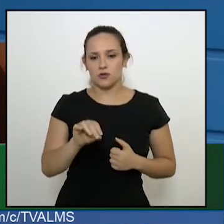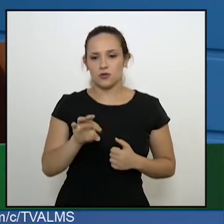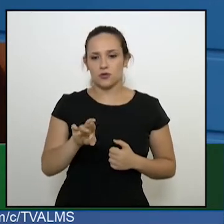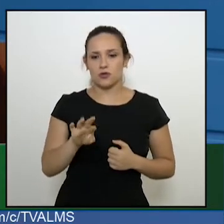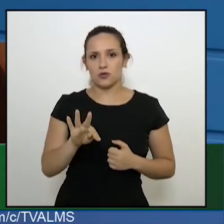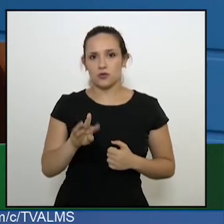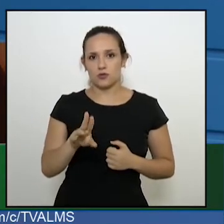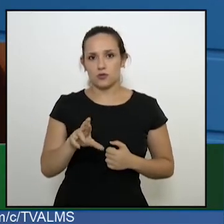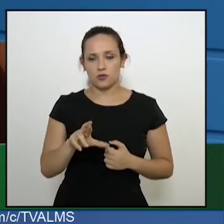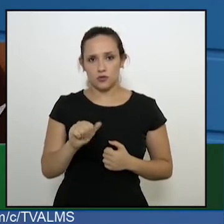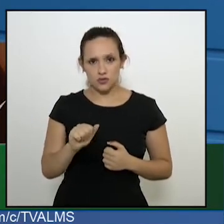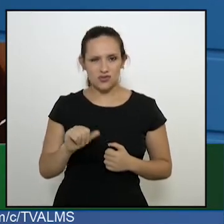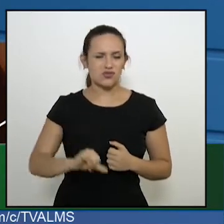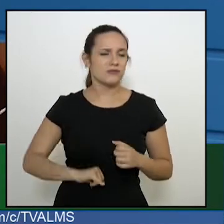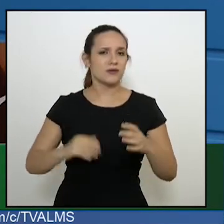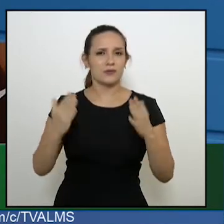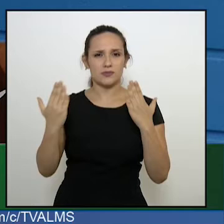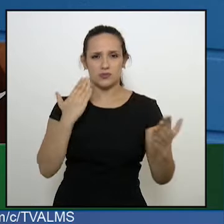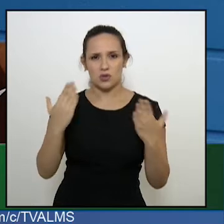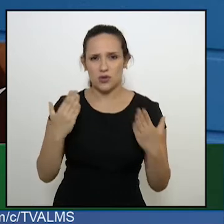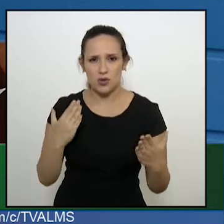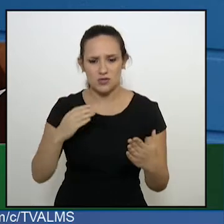psicológica, agressão física.